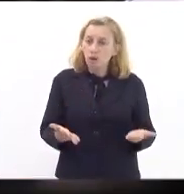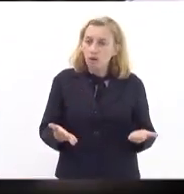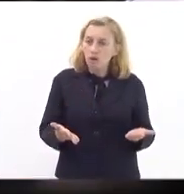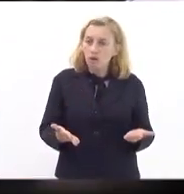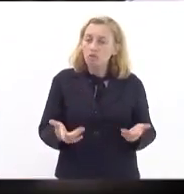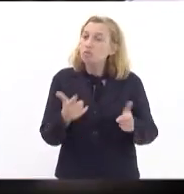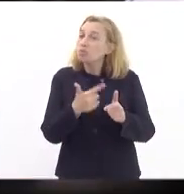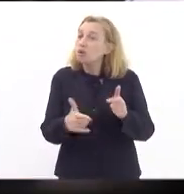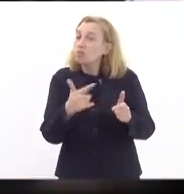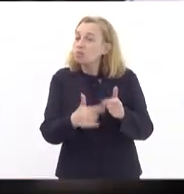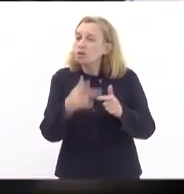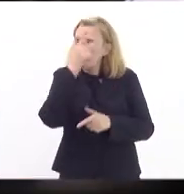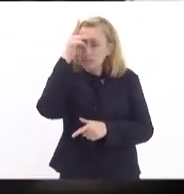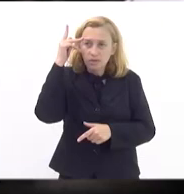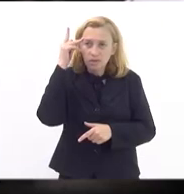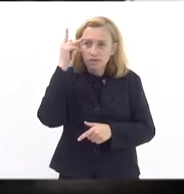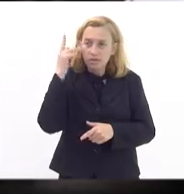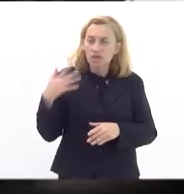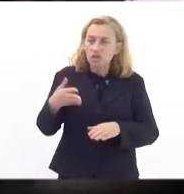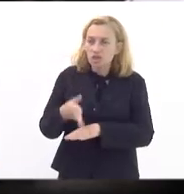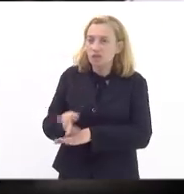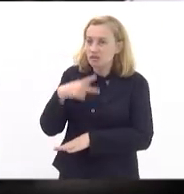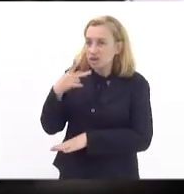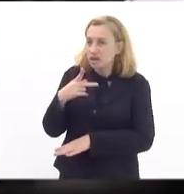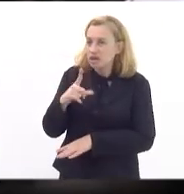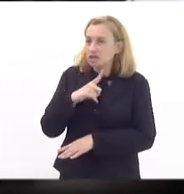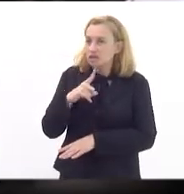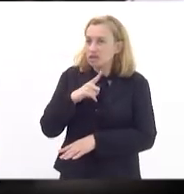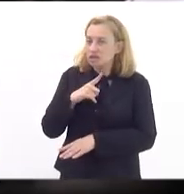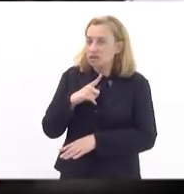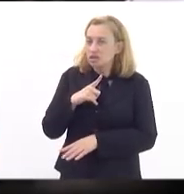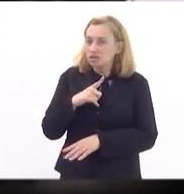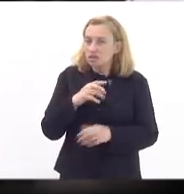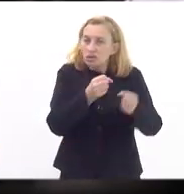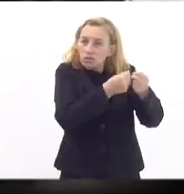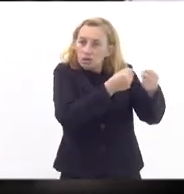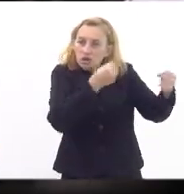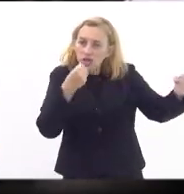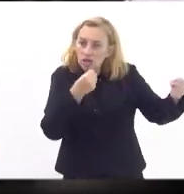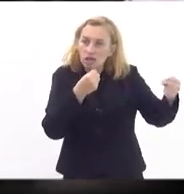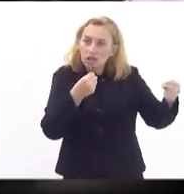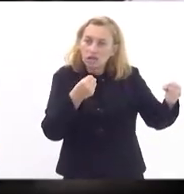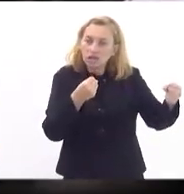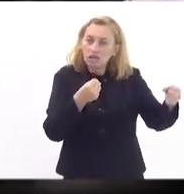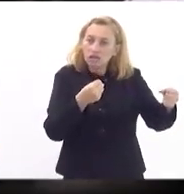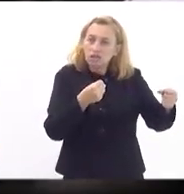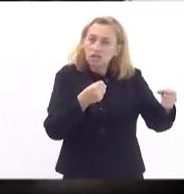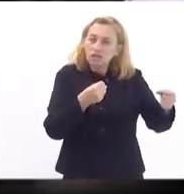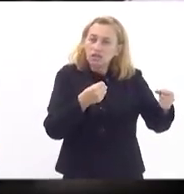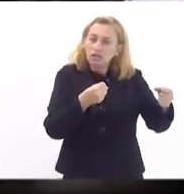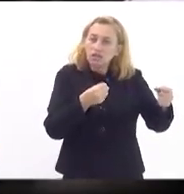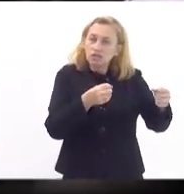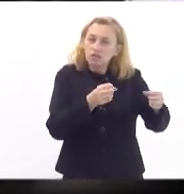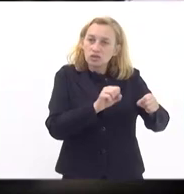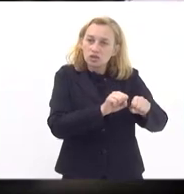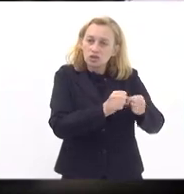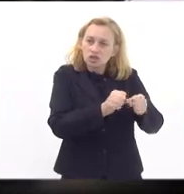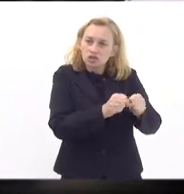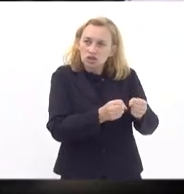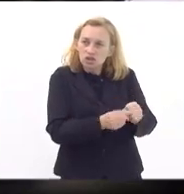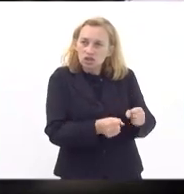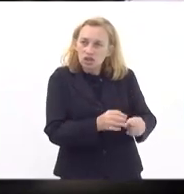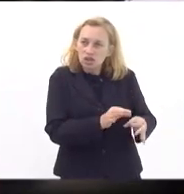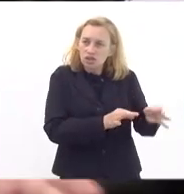o problema da pessoa chegar e falar na hora tinha uma geladeira e peguei foi desmontada peguei esse